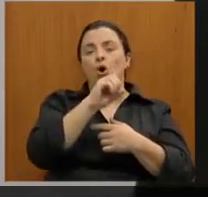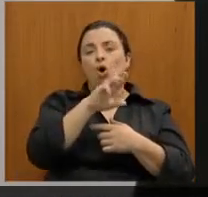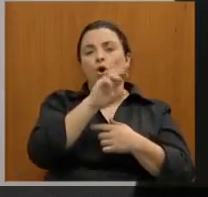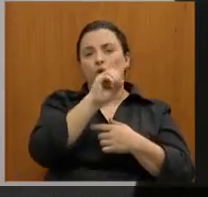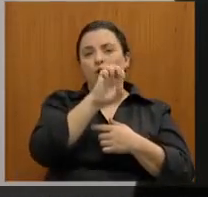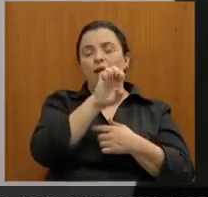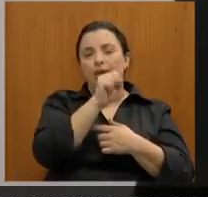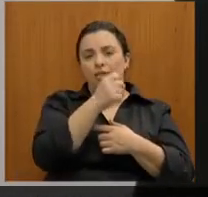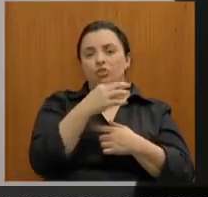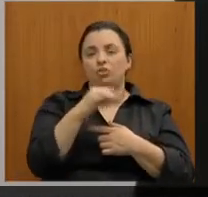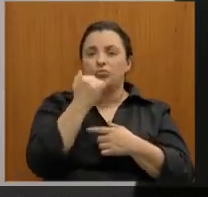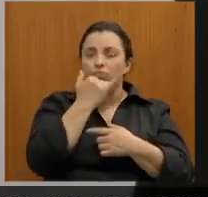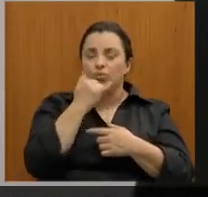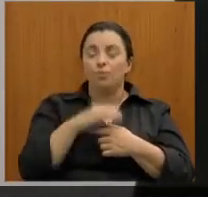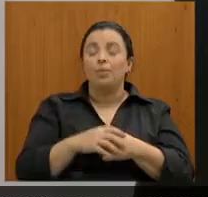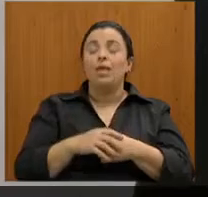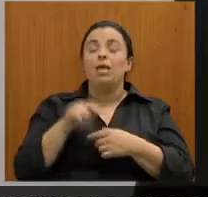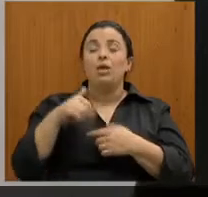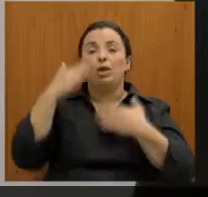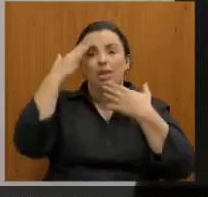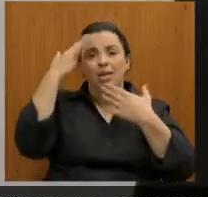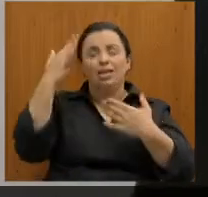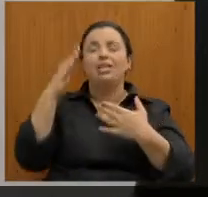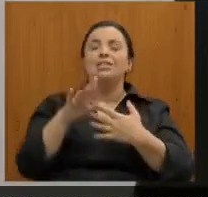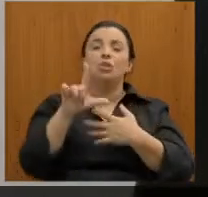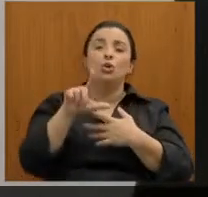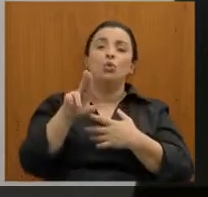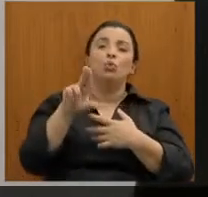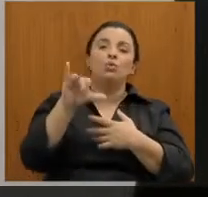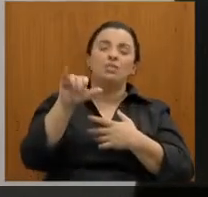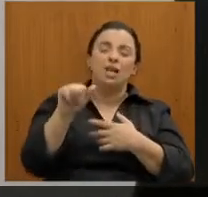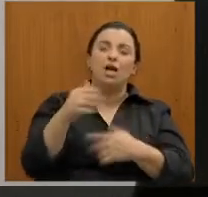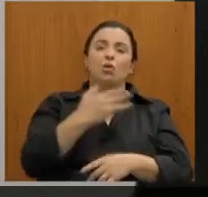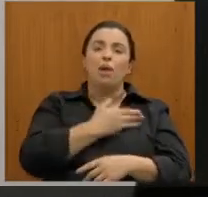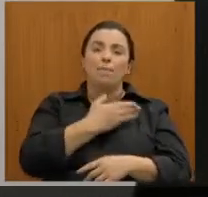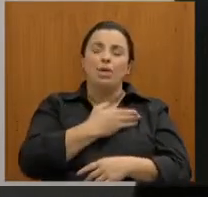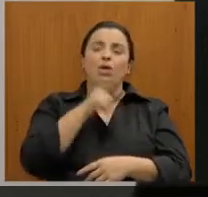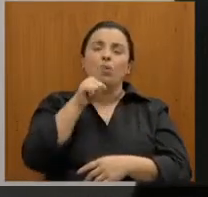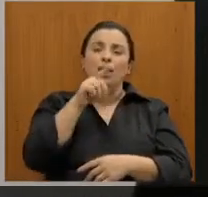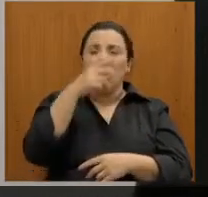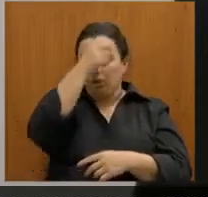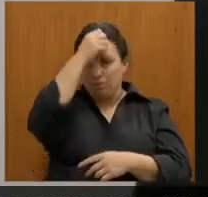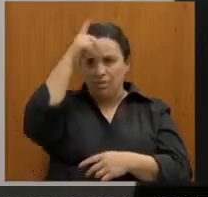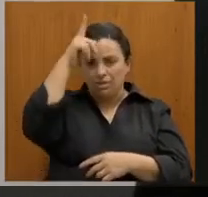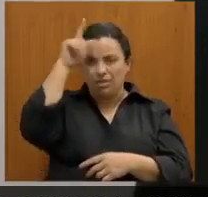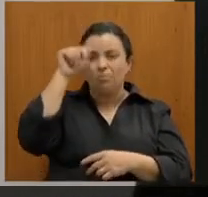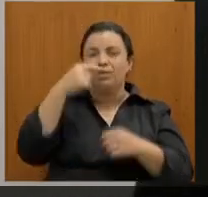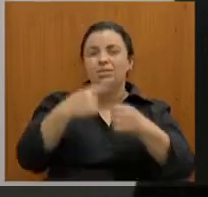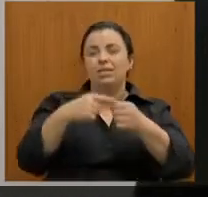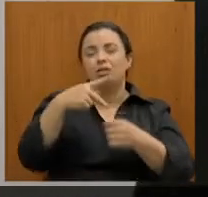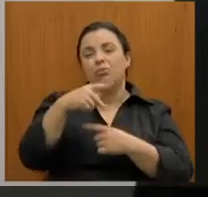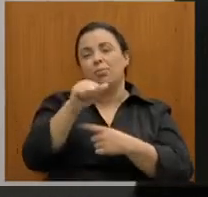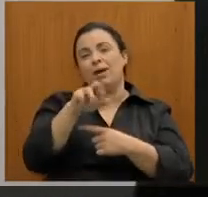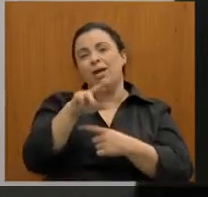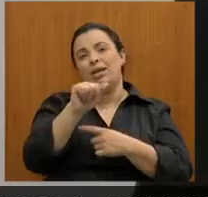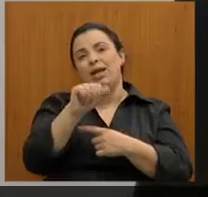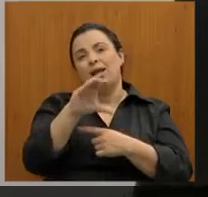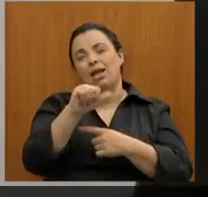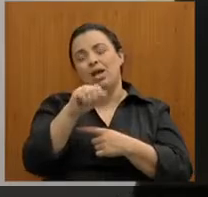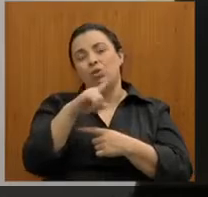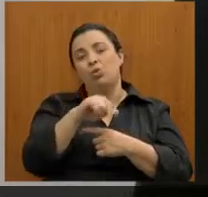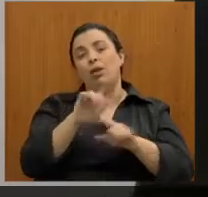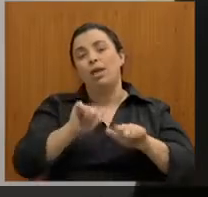amigo companheiro aí do município de Paracatu uma pessoa atuante na política de direito em defesa das crianças e adolescentes